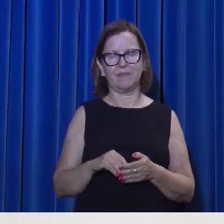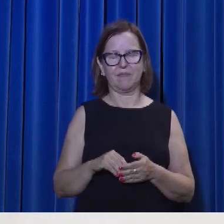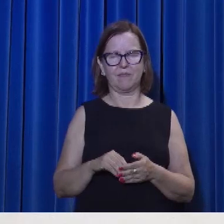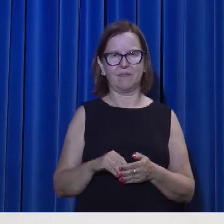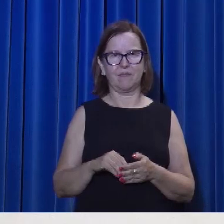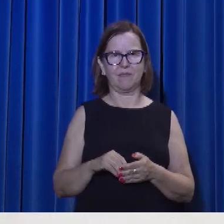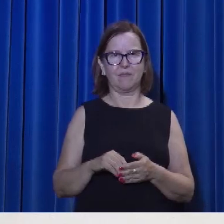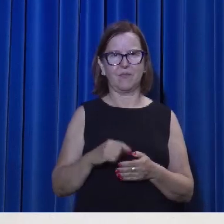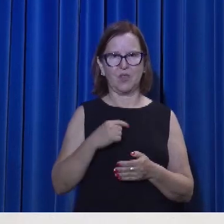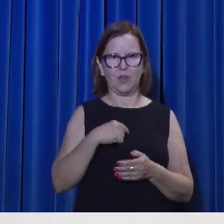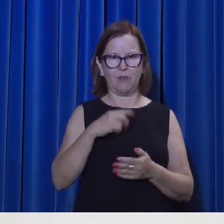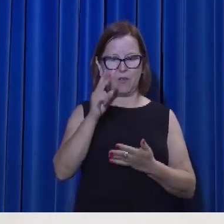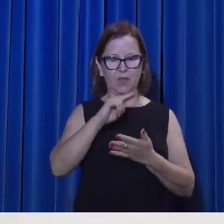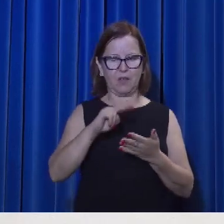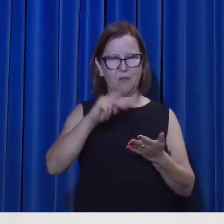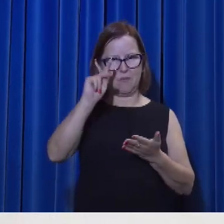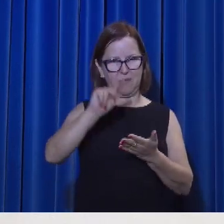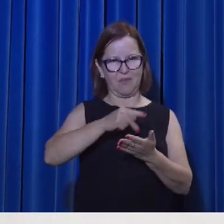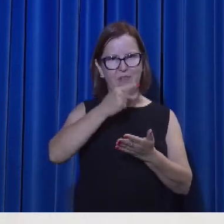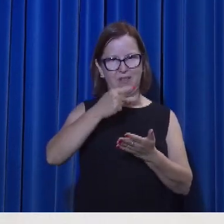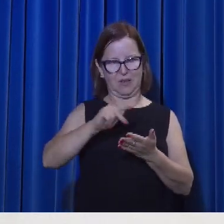vou ler um poema aqui para vocês.